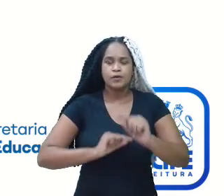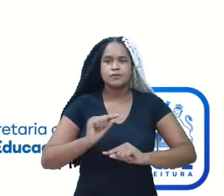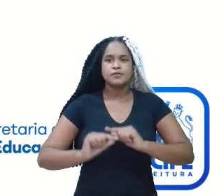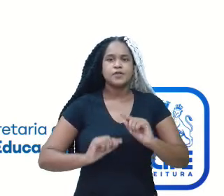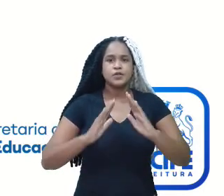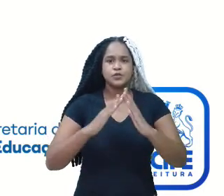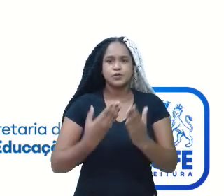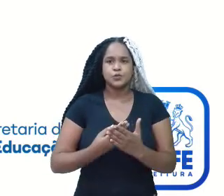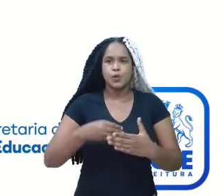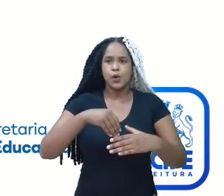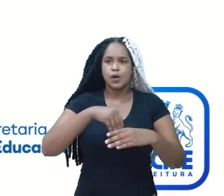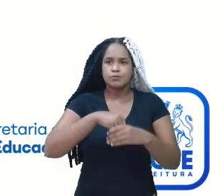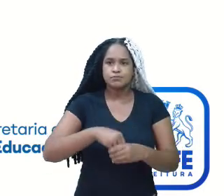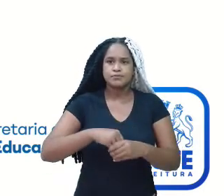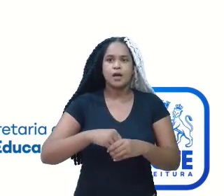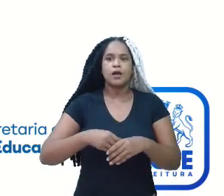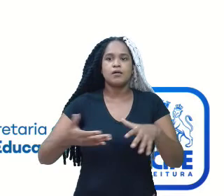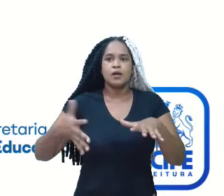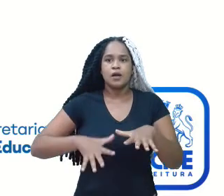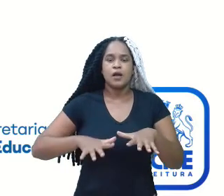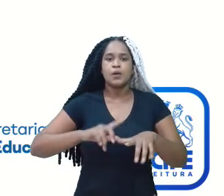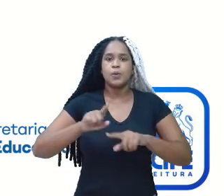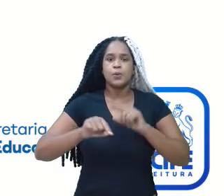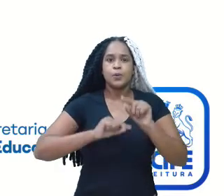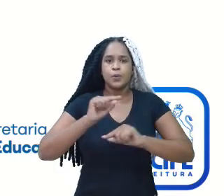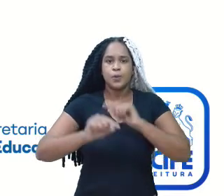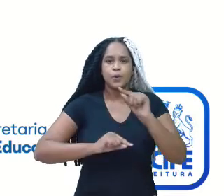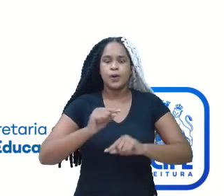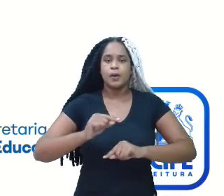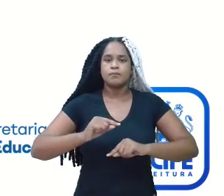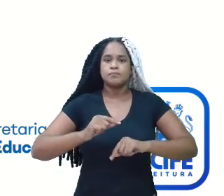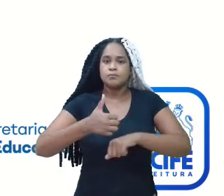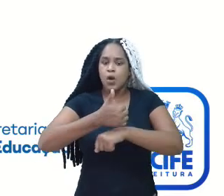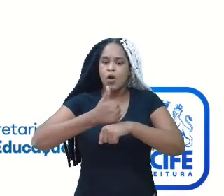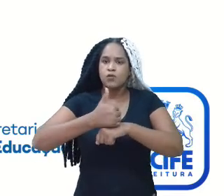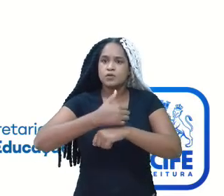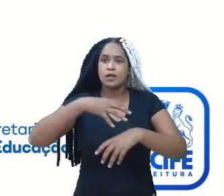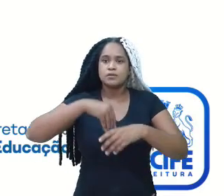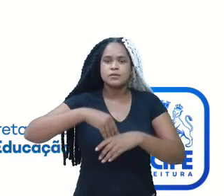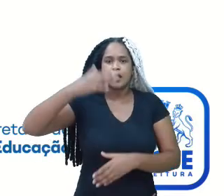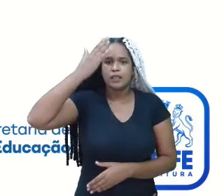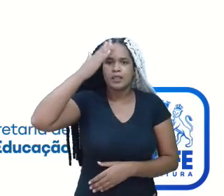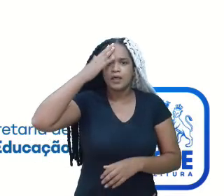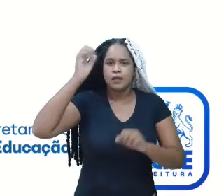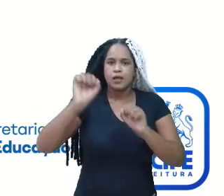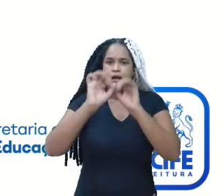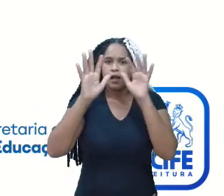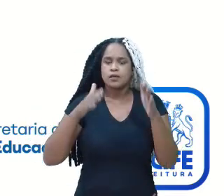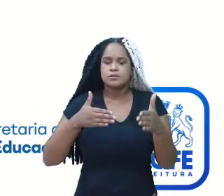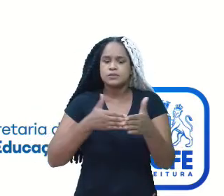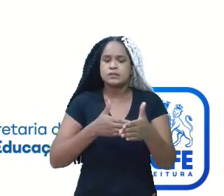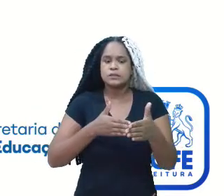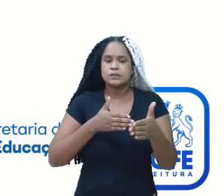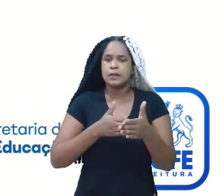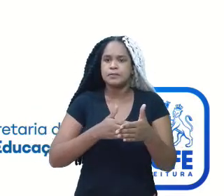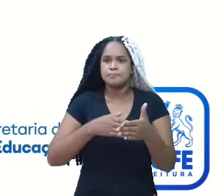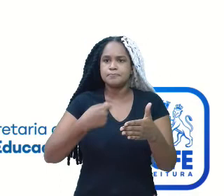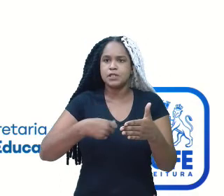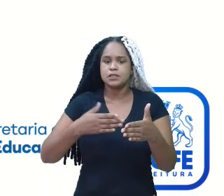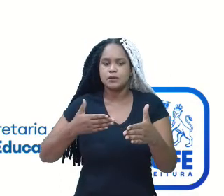inclusiva é uma escola onde os profissionais dentro dela entendam essas barreiras que é colocada